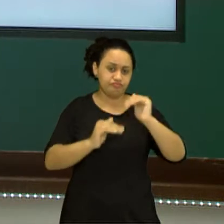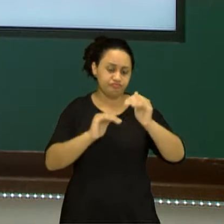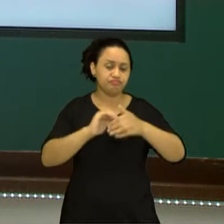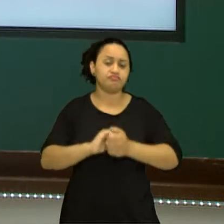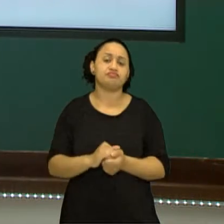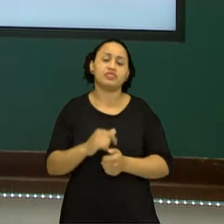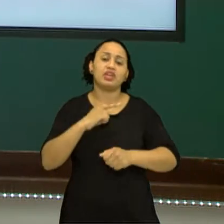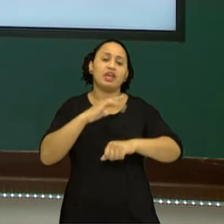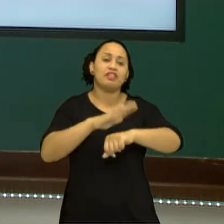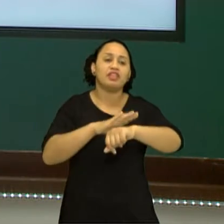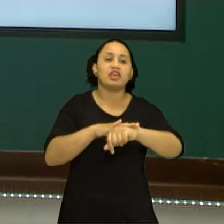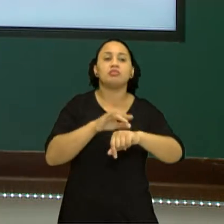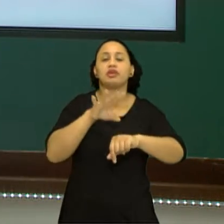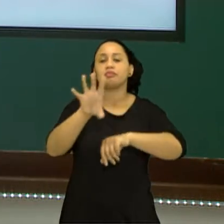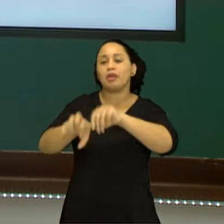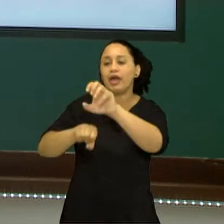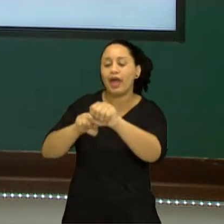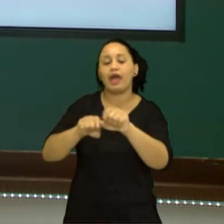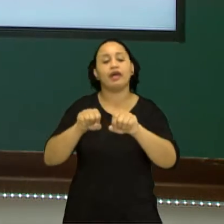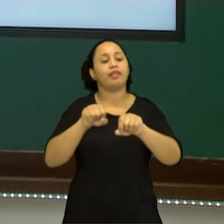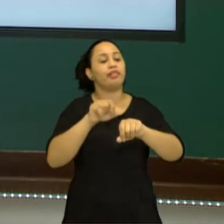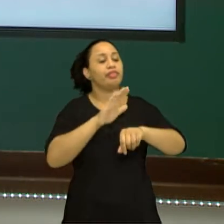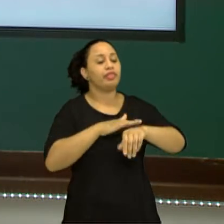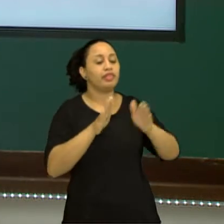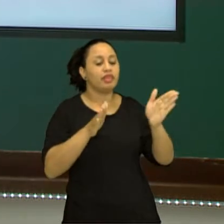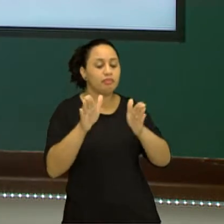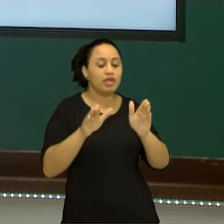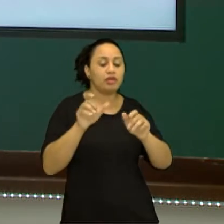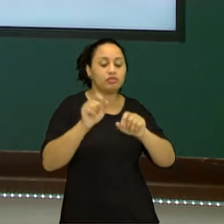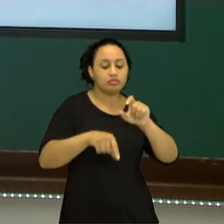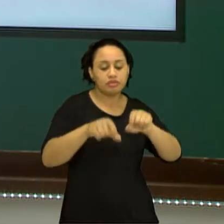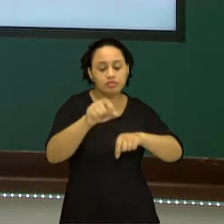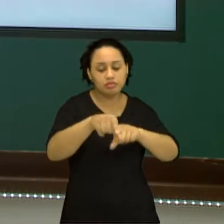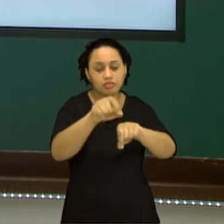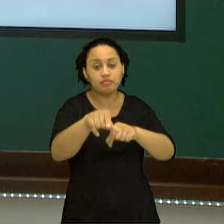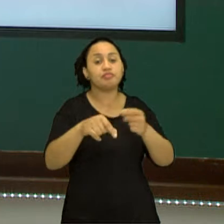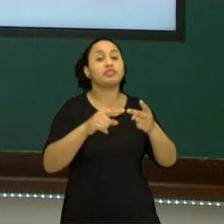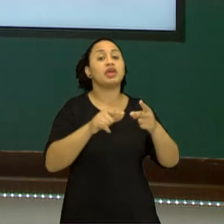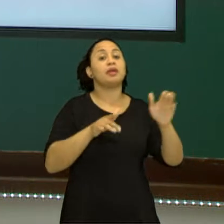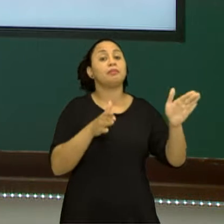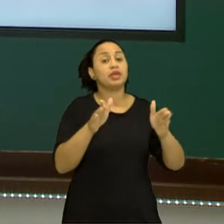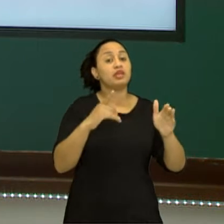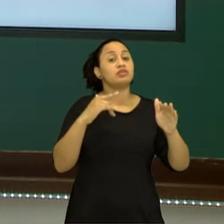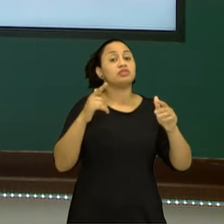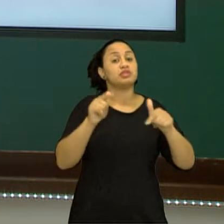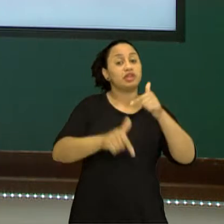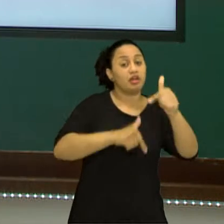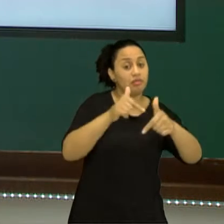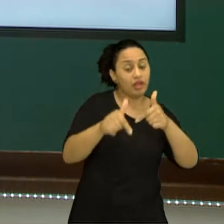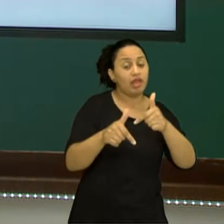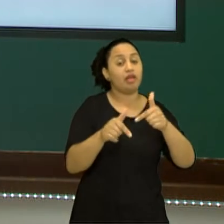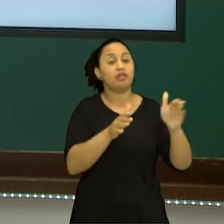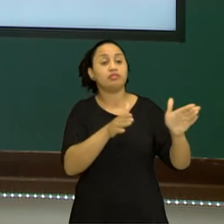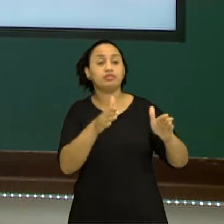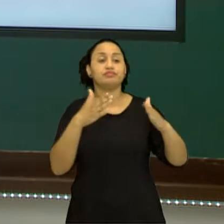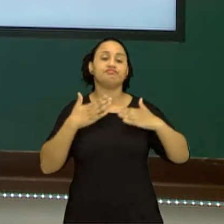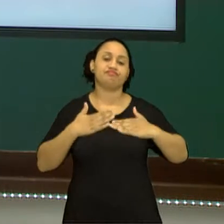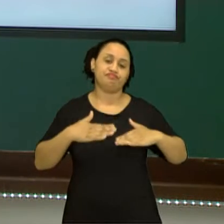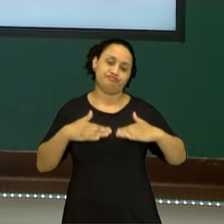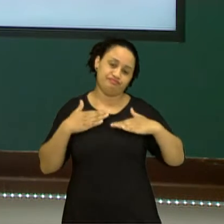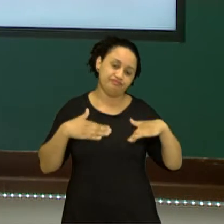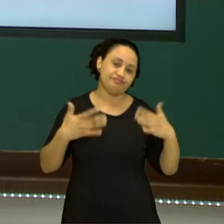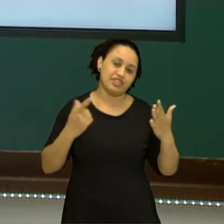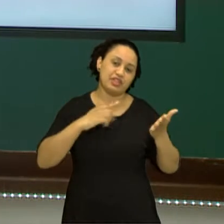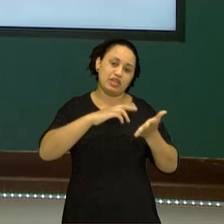de colher, tempo de plantar, tempo de trabalhar, tempo de descansar. Então, nós temos vários tempos aí, né?